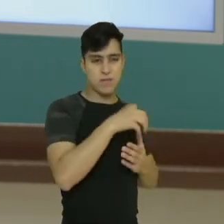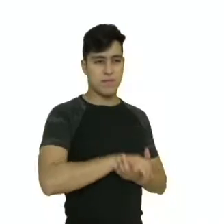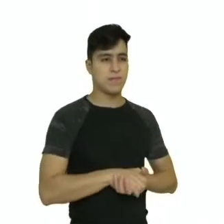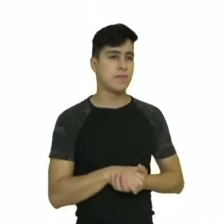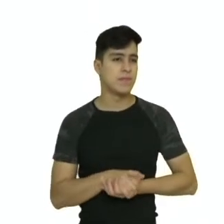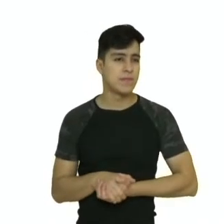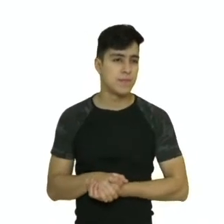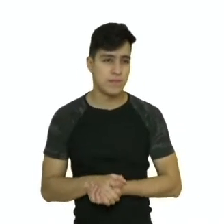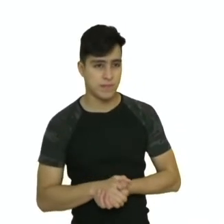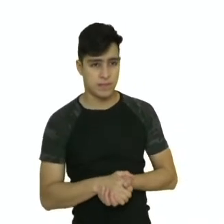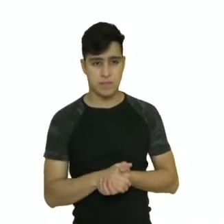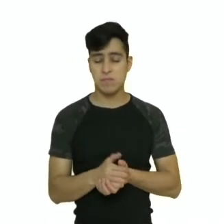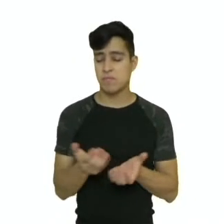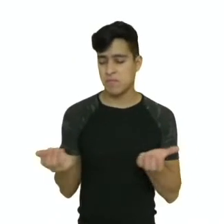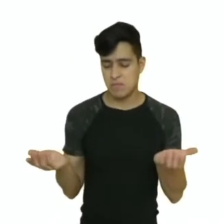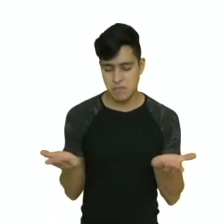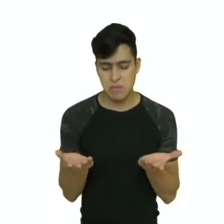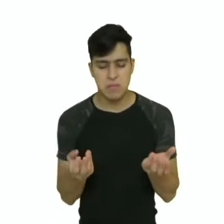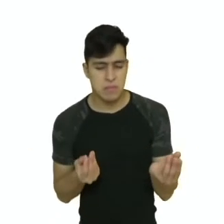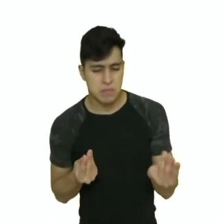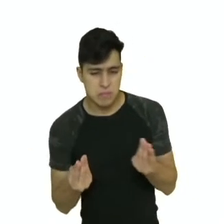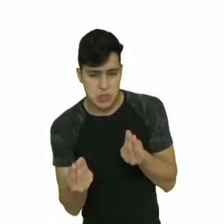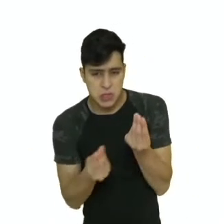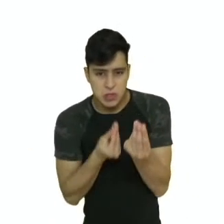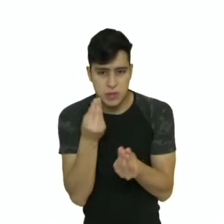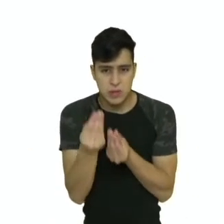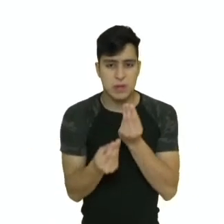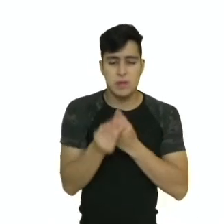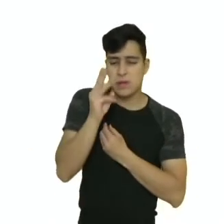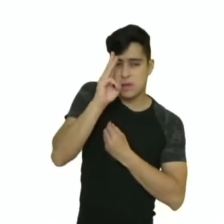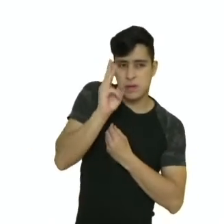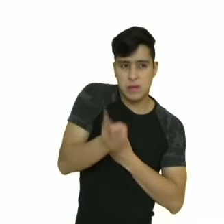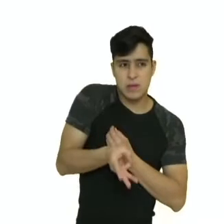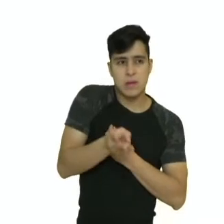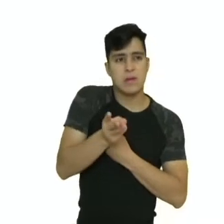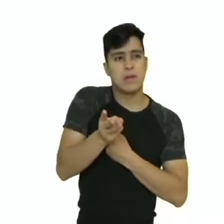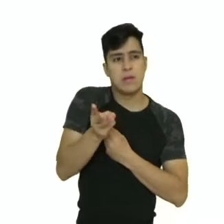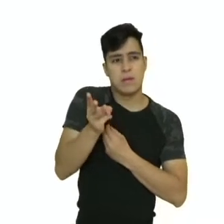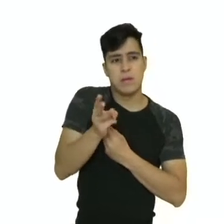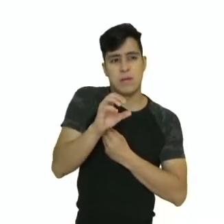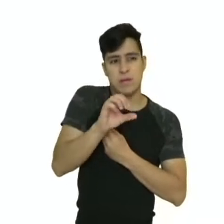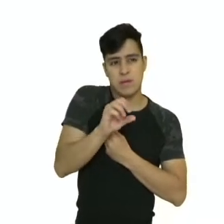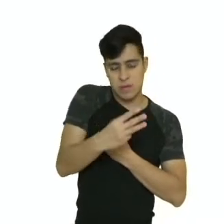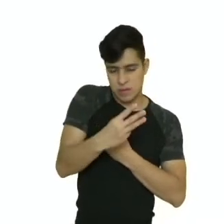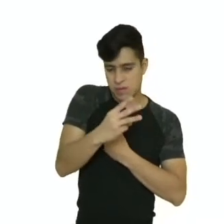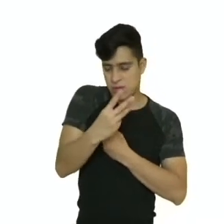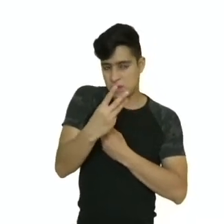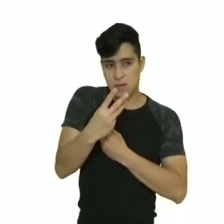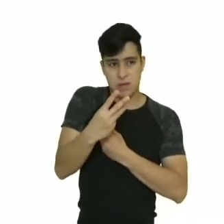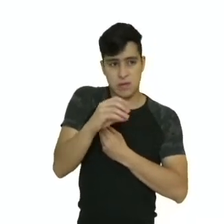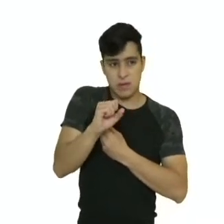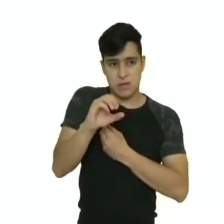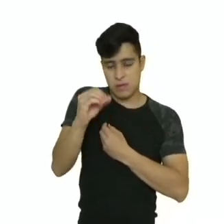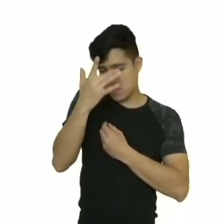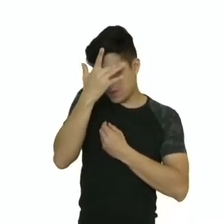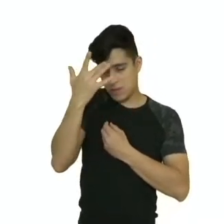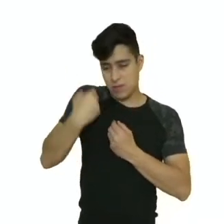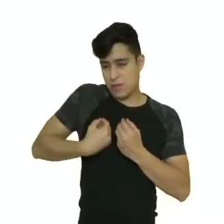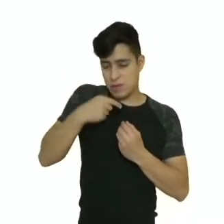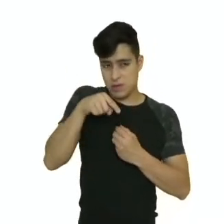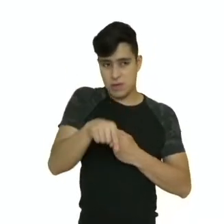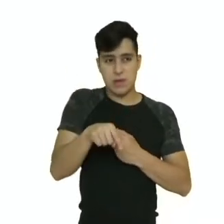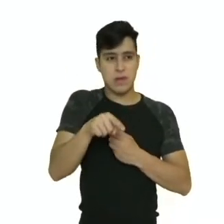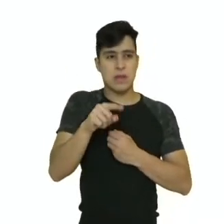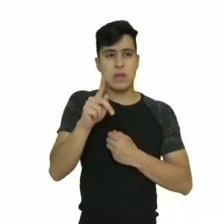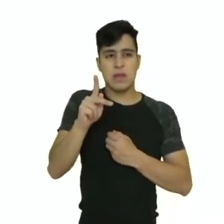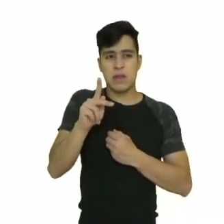Bom, atualmente como é que está a situação lá então, né? Esses 3.398 habitantes, né, os Kelpers, que são a